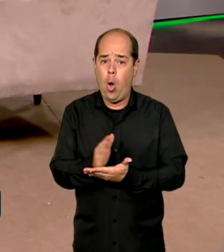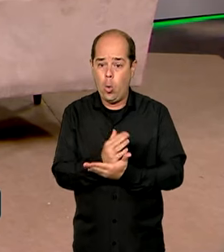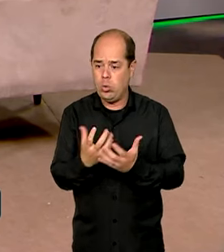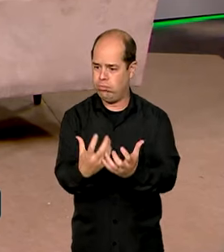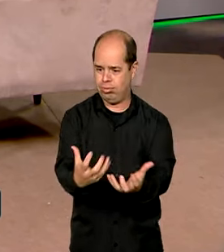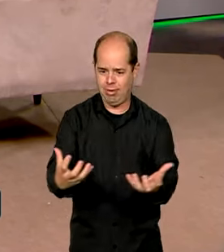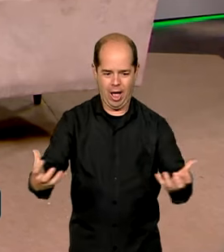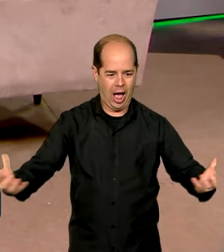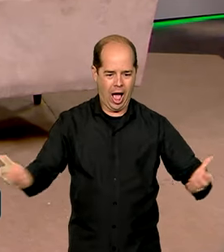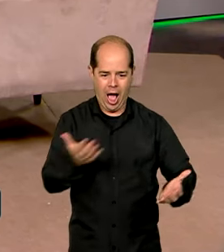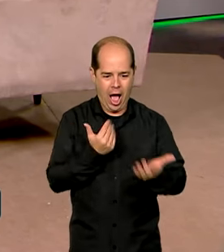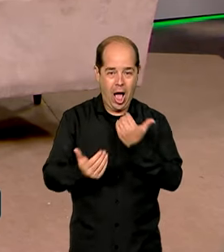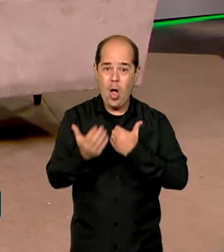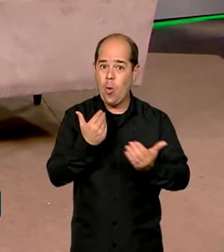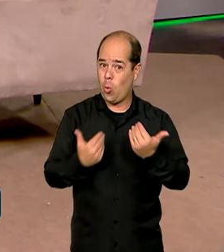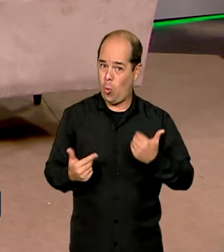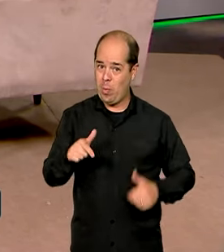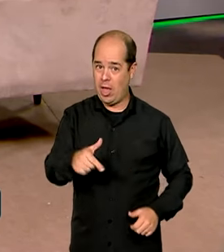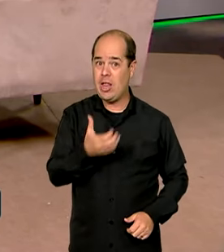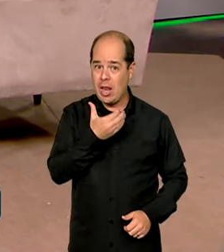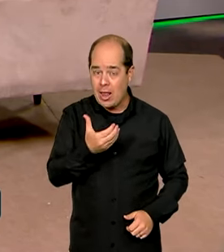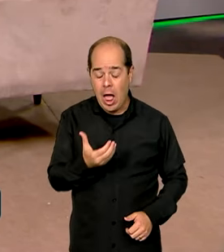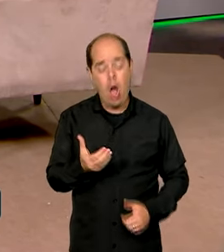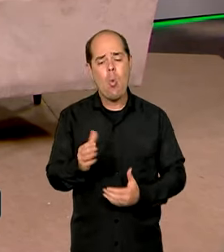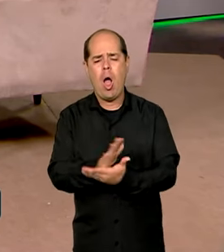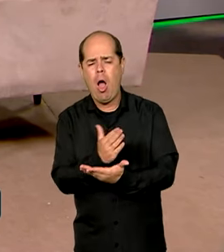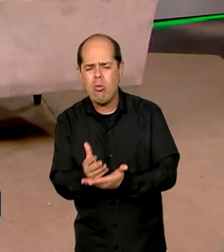O que este governo pretende fazer para